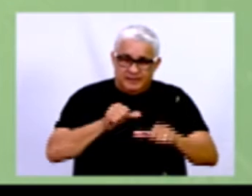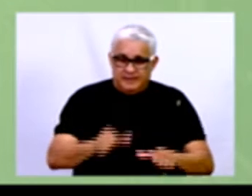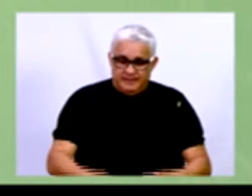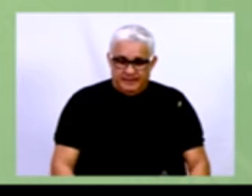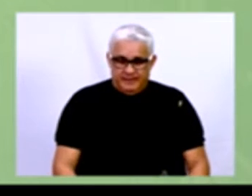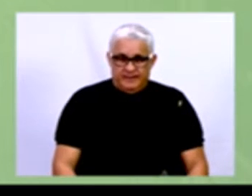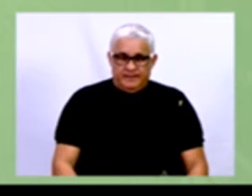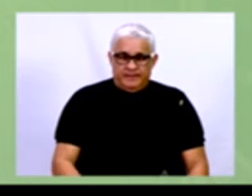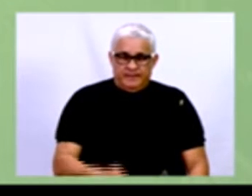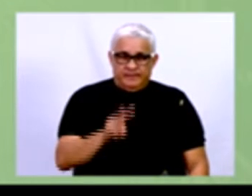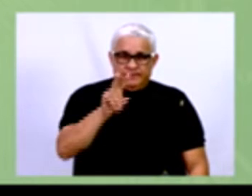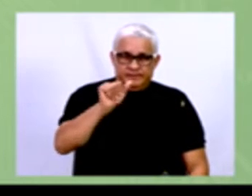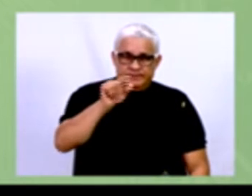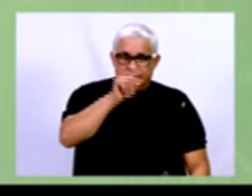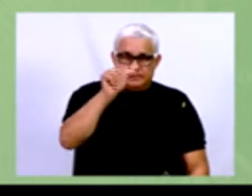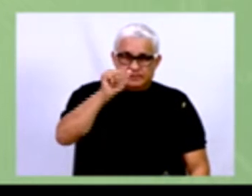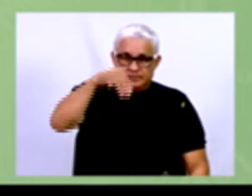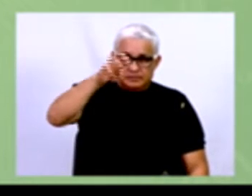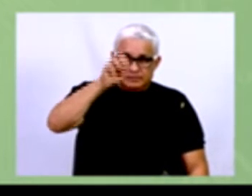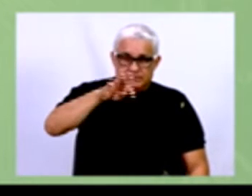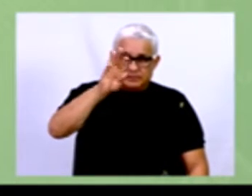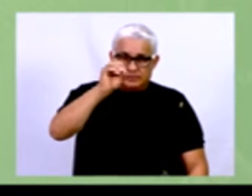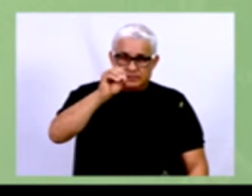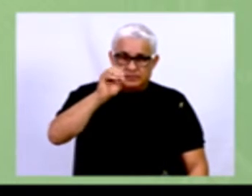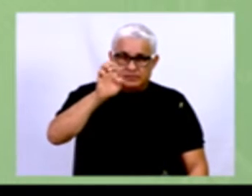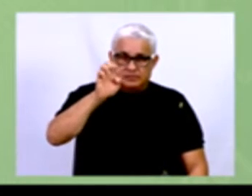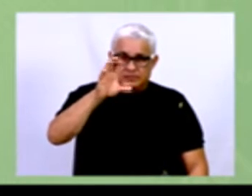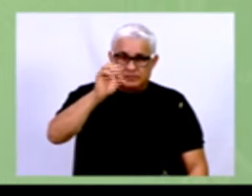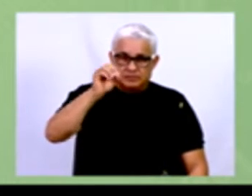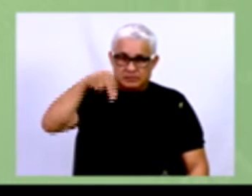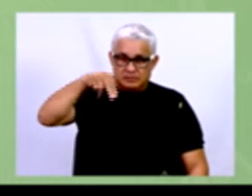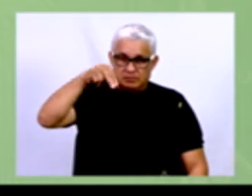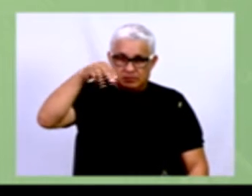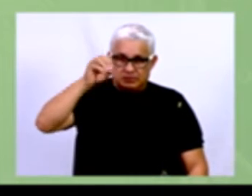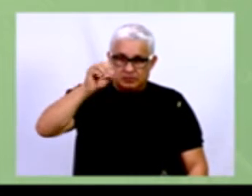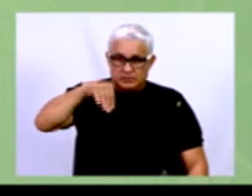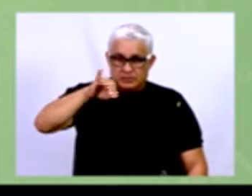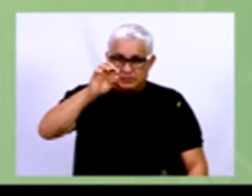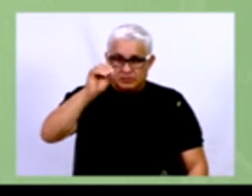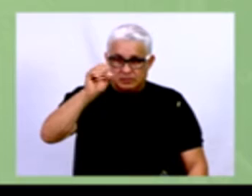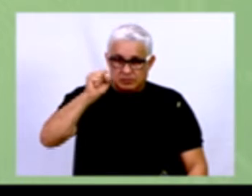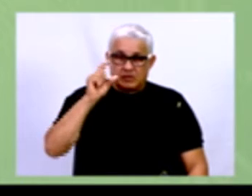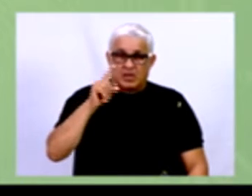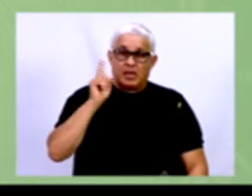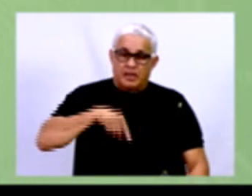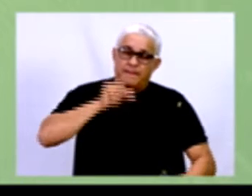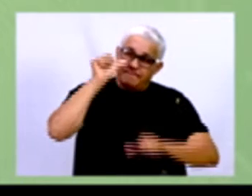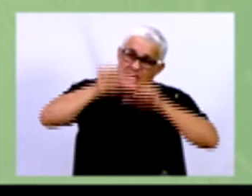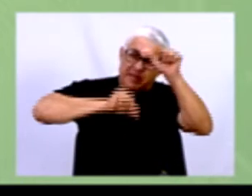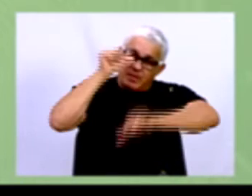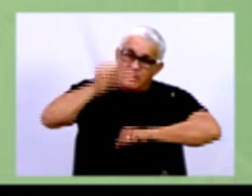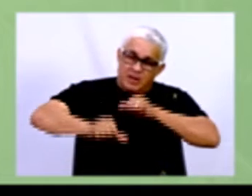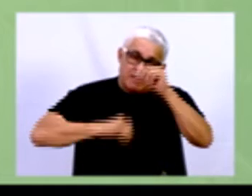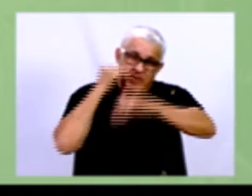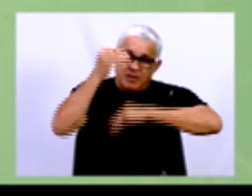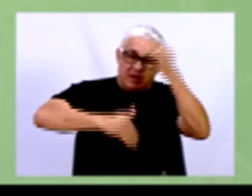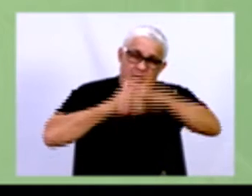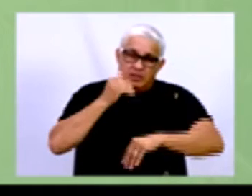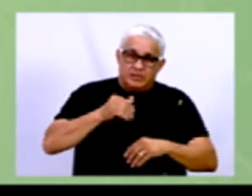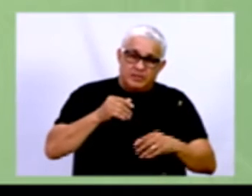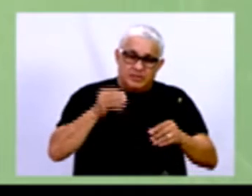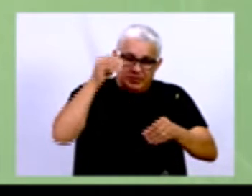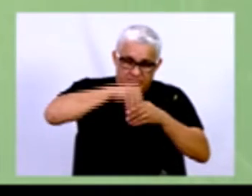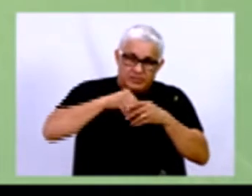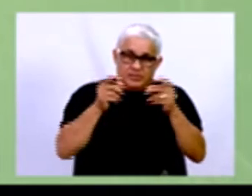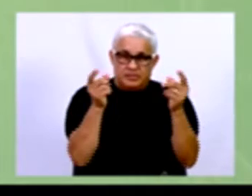de vazamentos econômicos. Quais são os vazamentos econômicos? Isso é uma revolução na economia. Quais são? Ou seja,